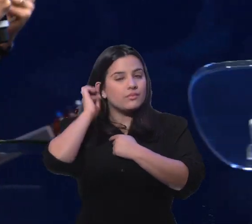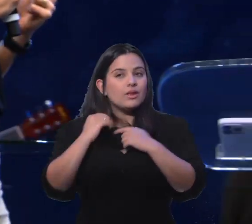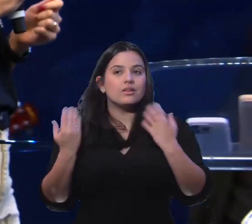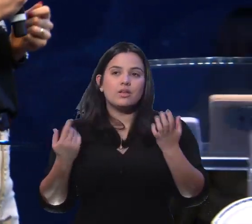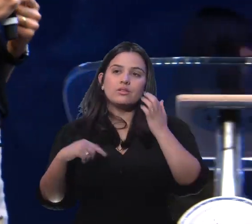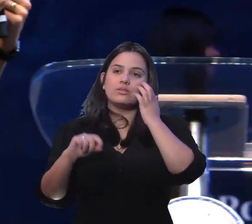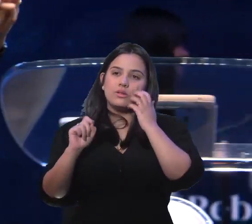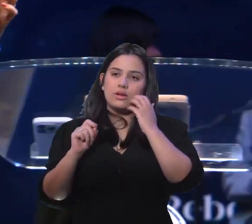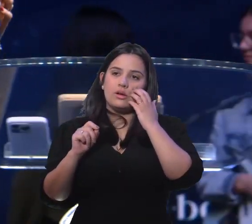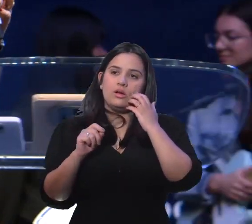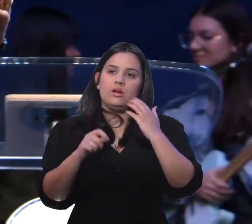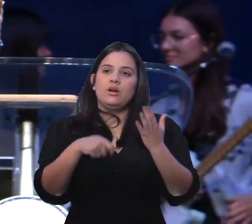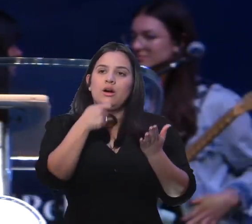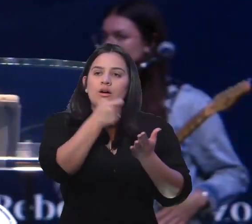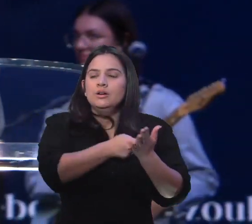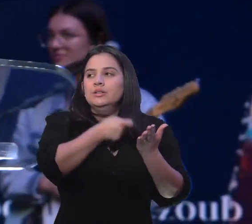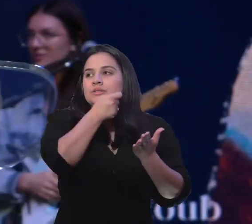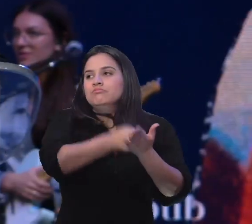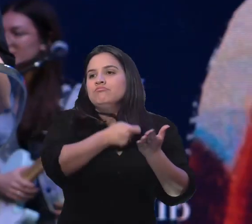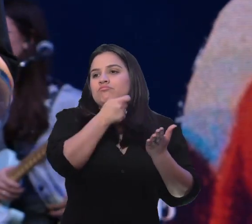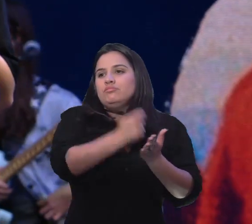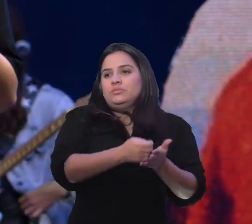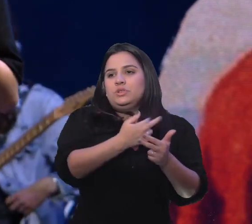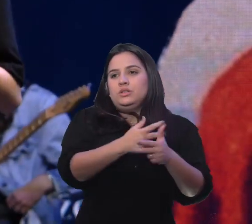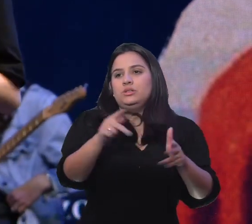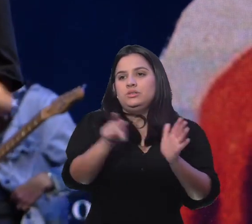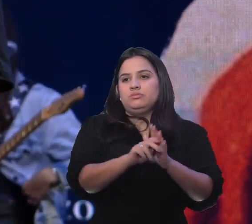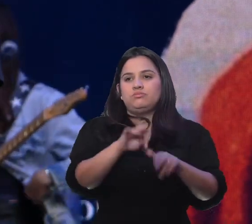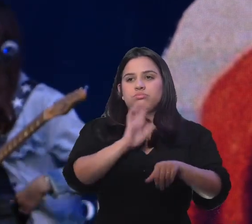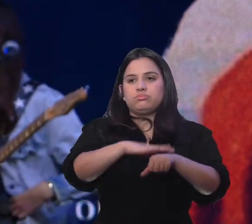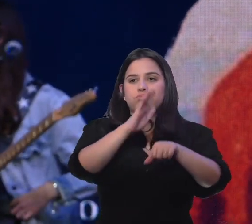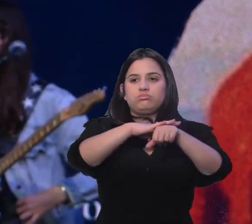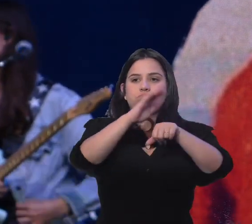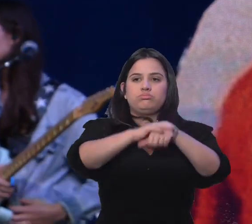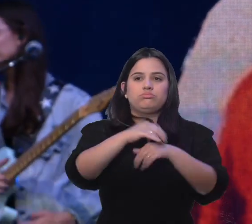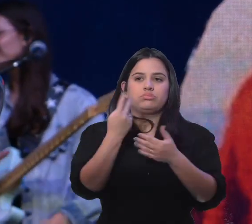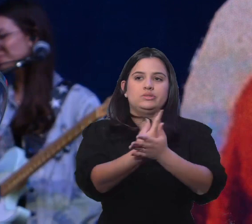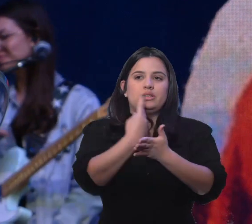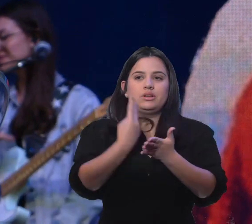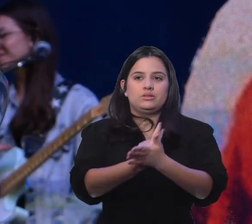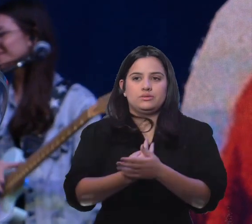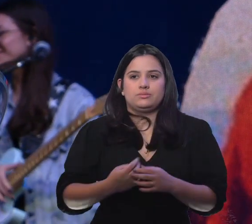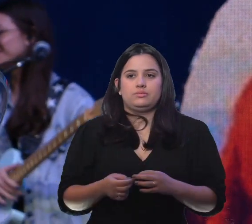continua tentando fazer as coisas do nosso jeito. Em rebeldia, em arrogância.